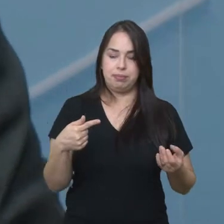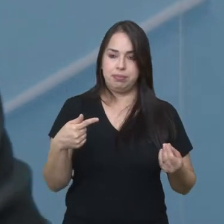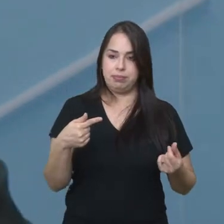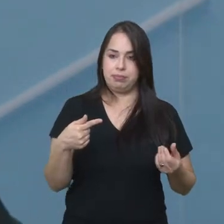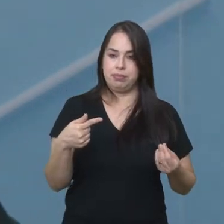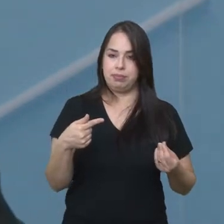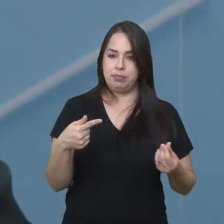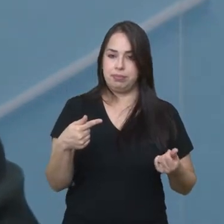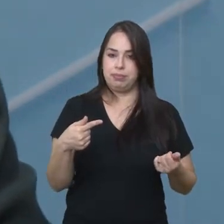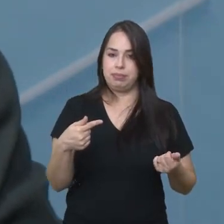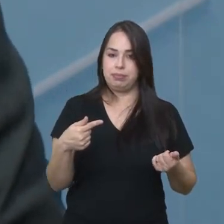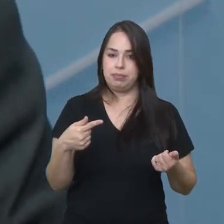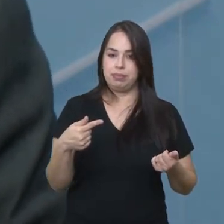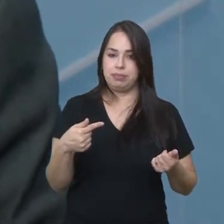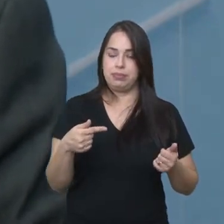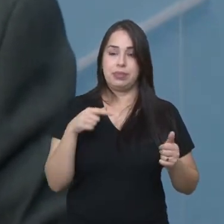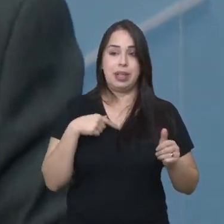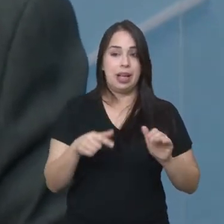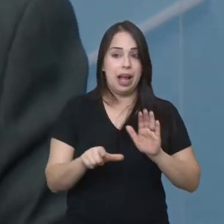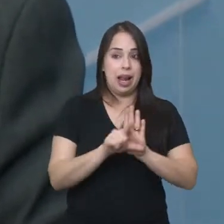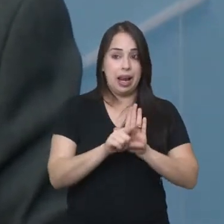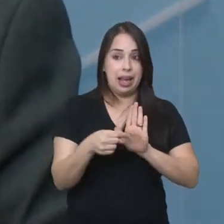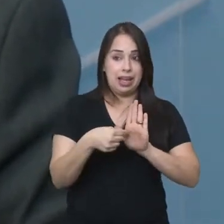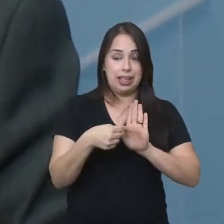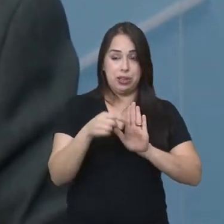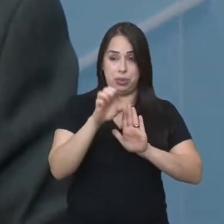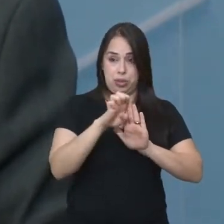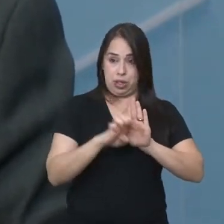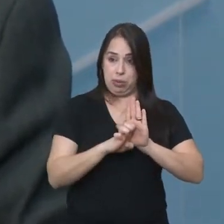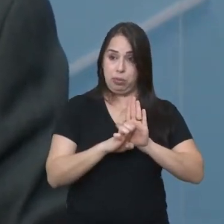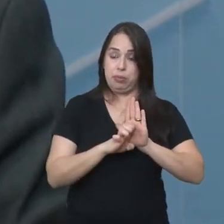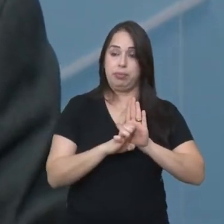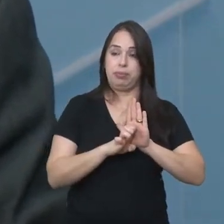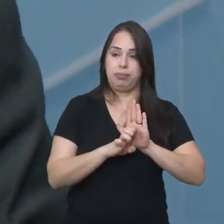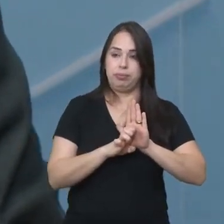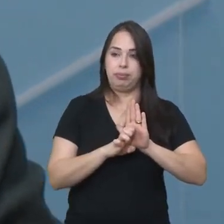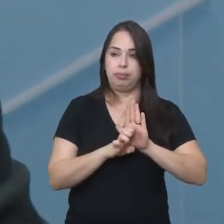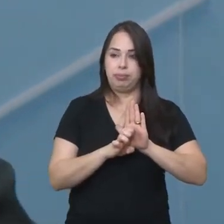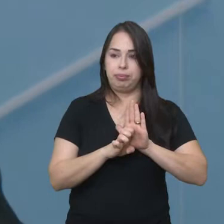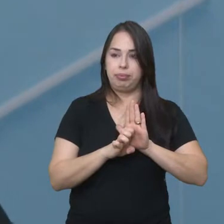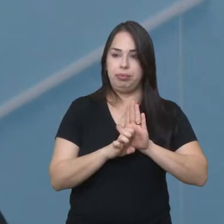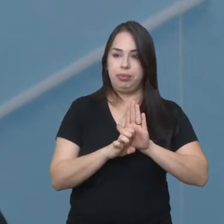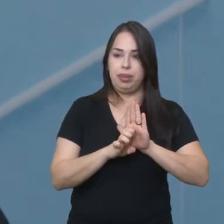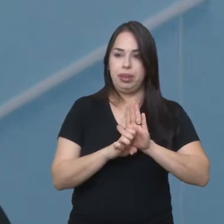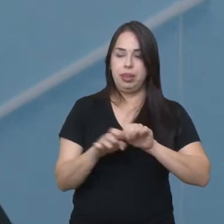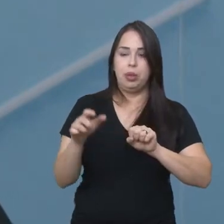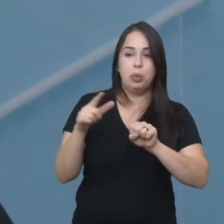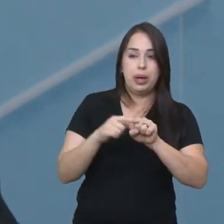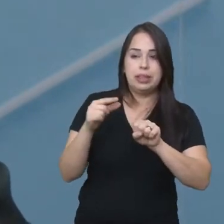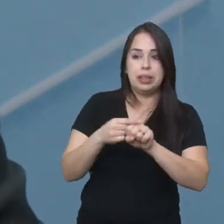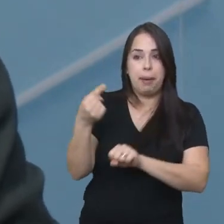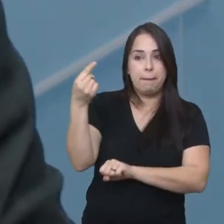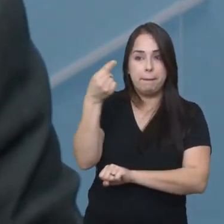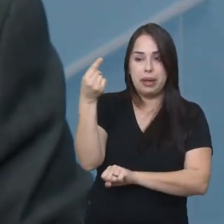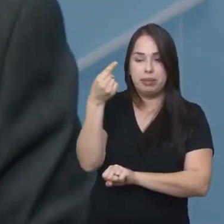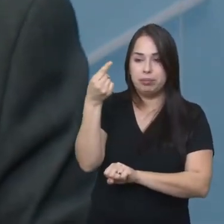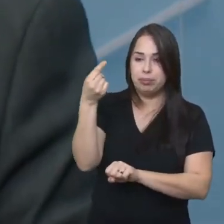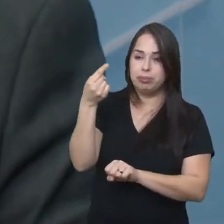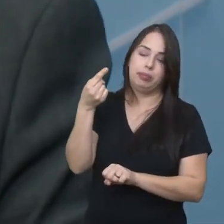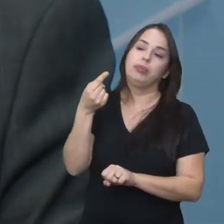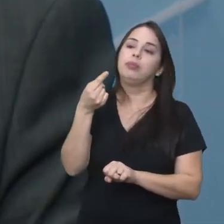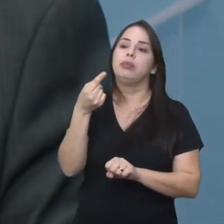dessa lei infraconstitucional, que é o Estatuto da Criança e do Adolescente, no seu artigo 1º, o